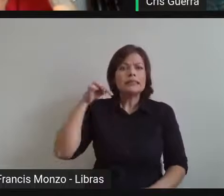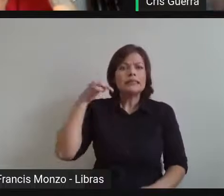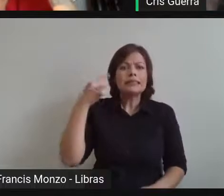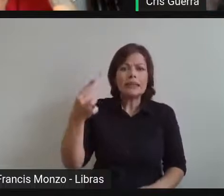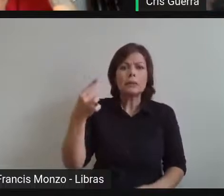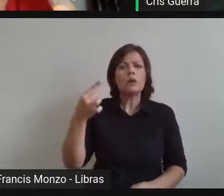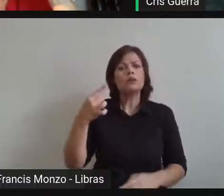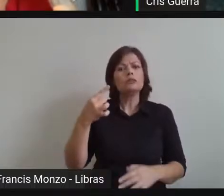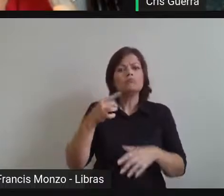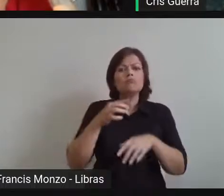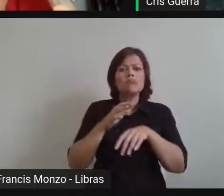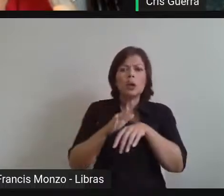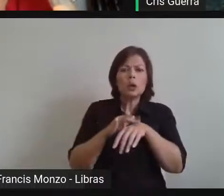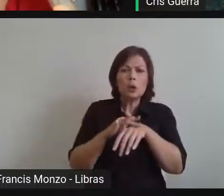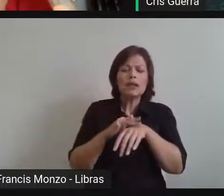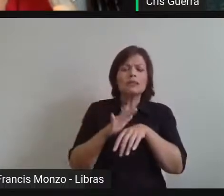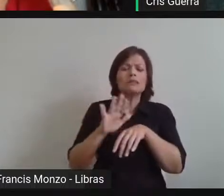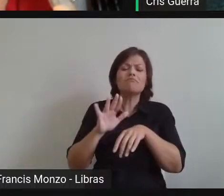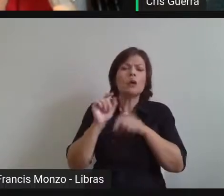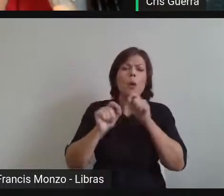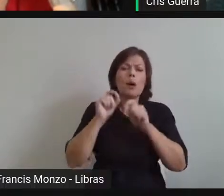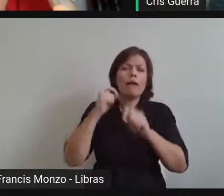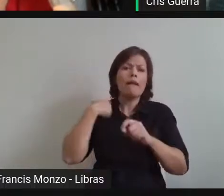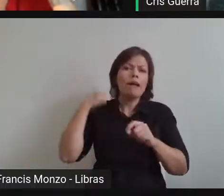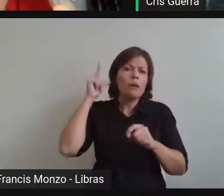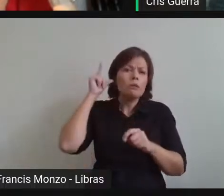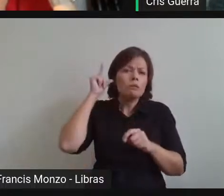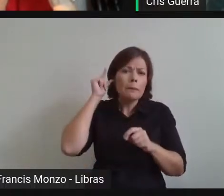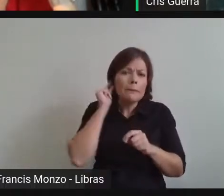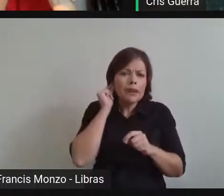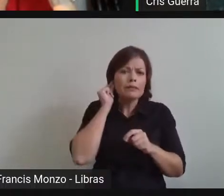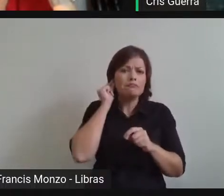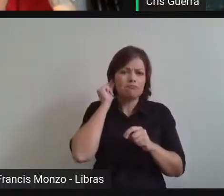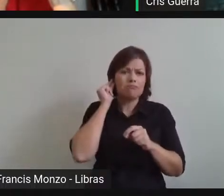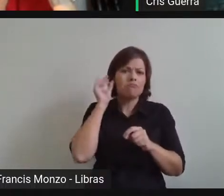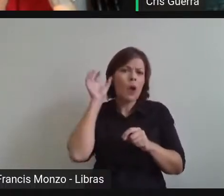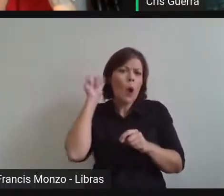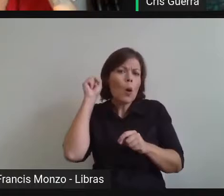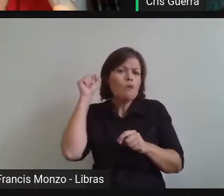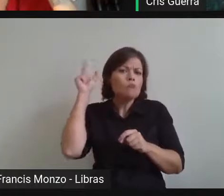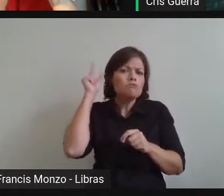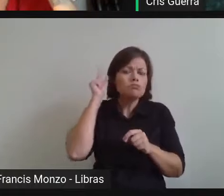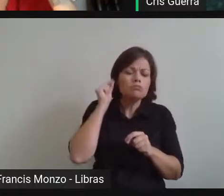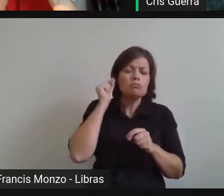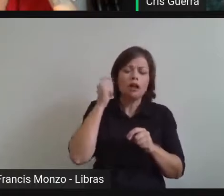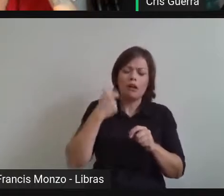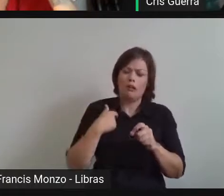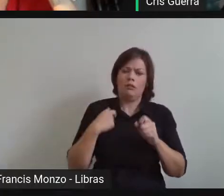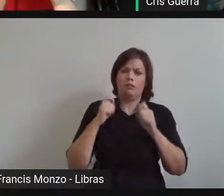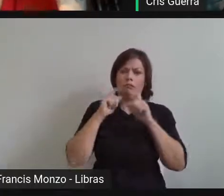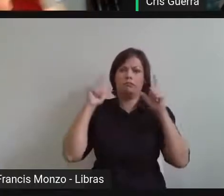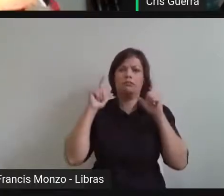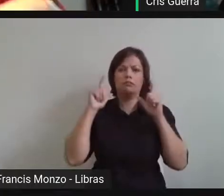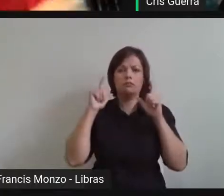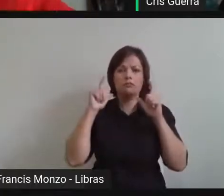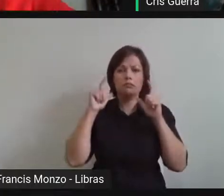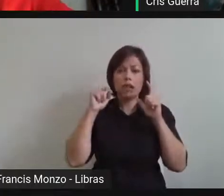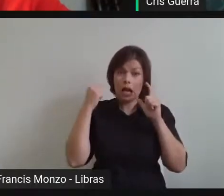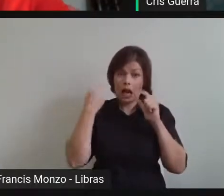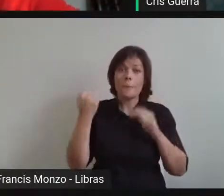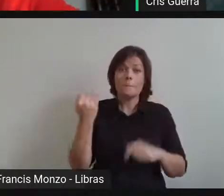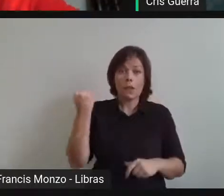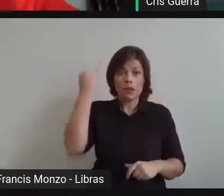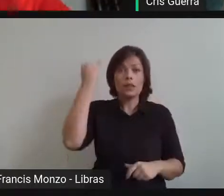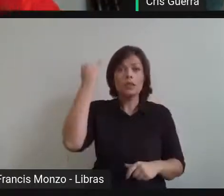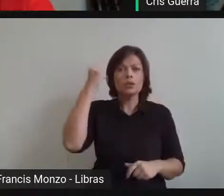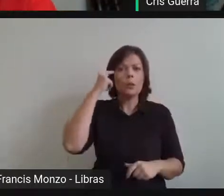de saúde, eu tive uma perda auditiva que foi muito importante, assim, que me acordou. Primeiro que eu entendi o seguinte, olha, eu não tenho